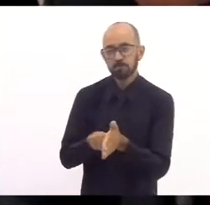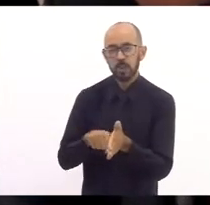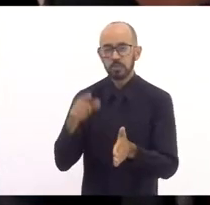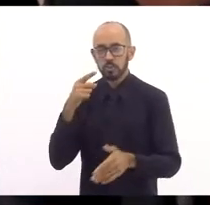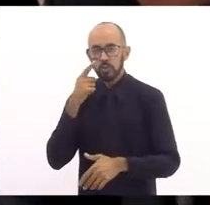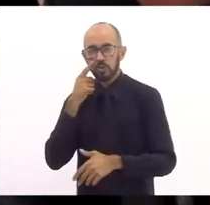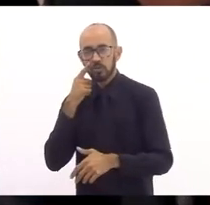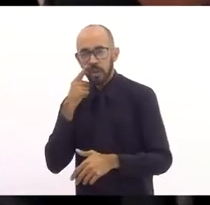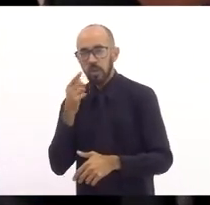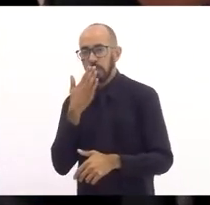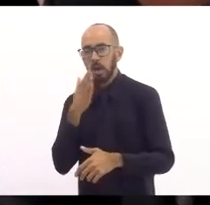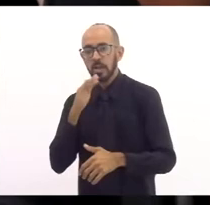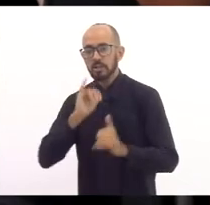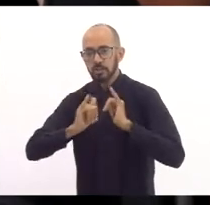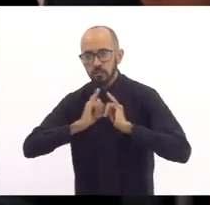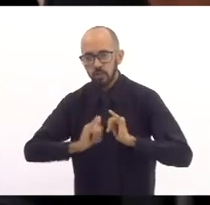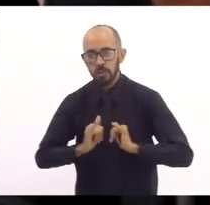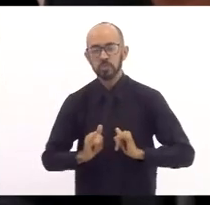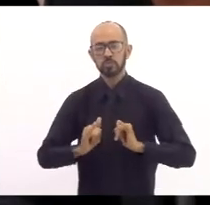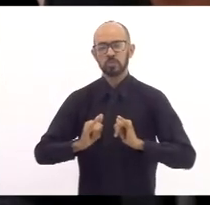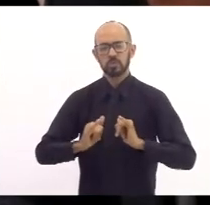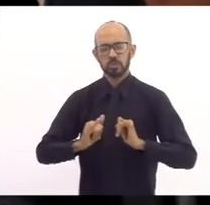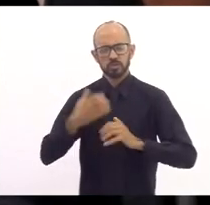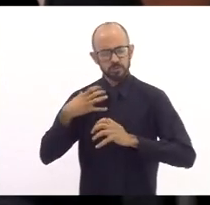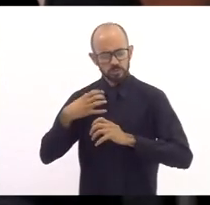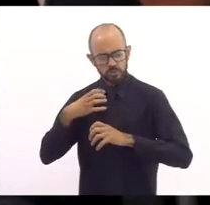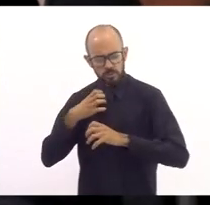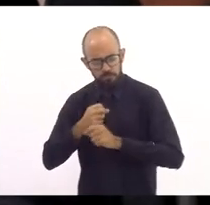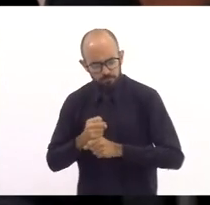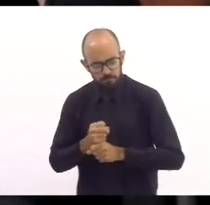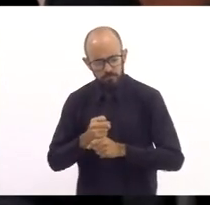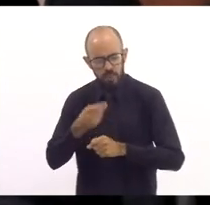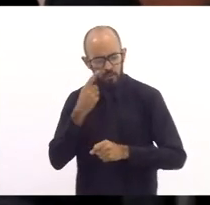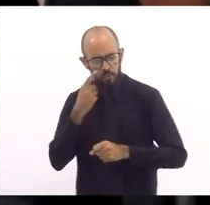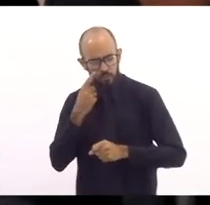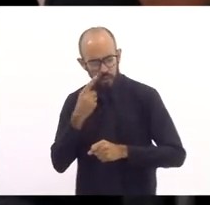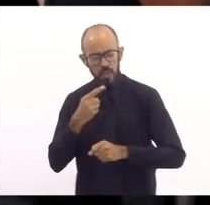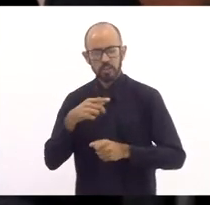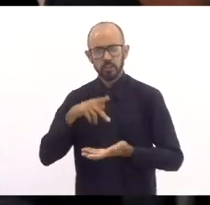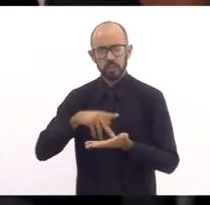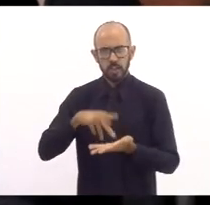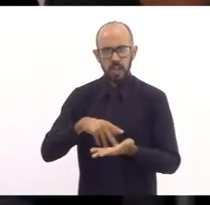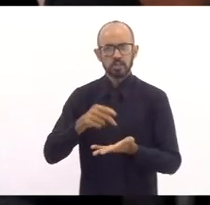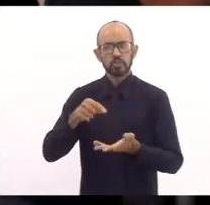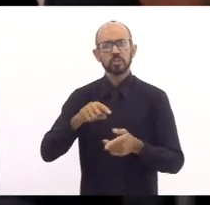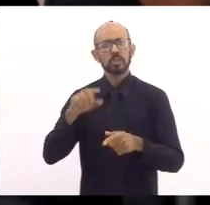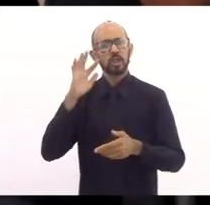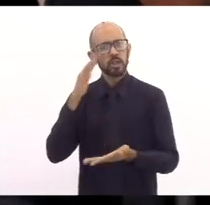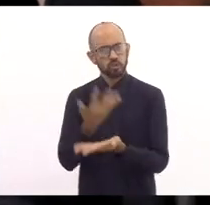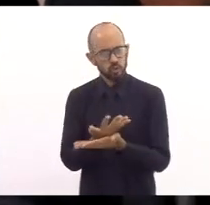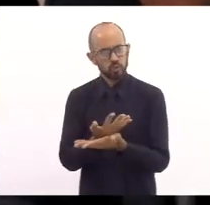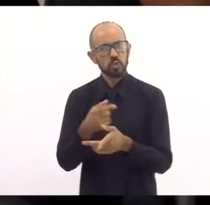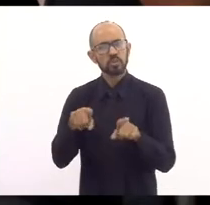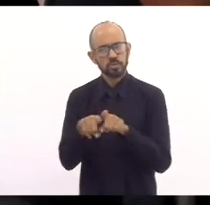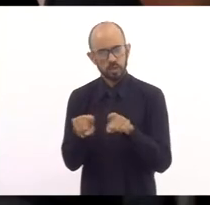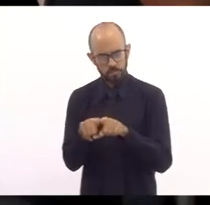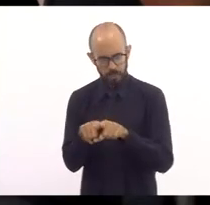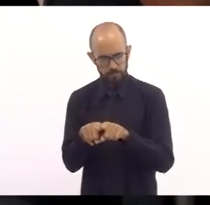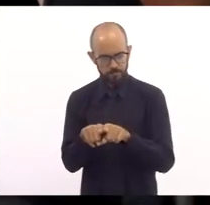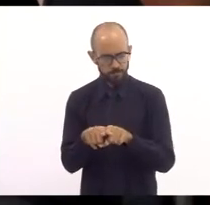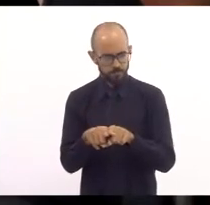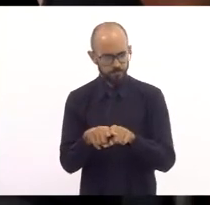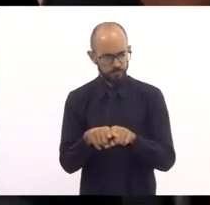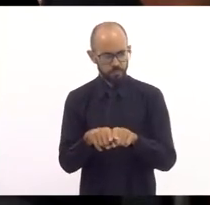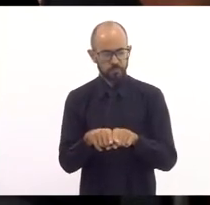as informações, apurá-las do ponto de vista de consequência e efetividade, e também as soluções práticas para elas. A